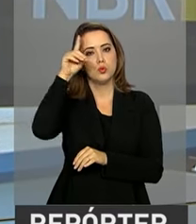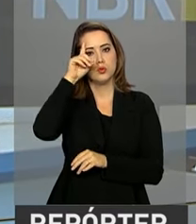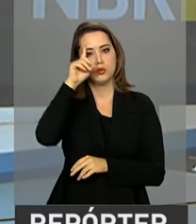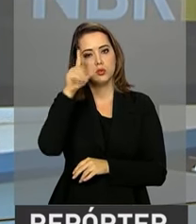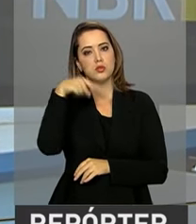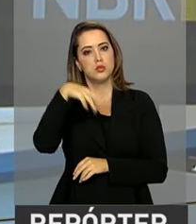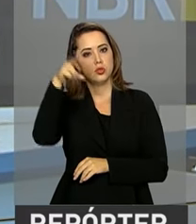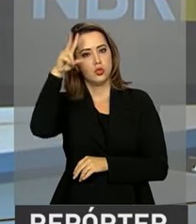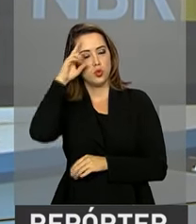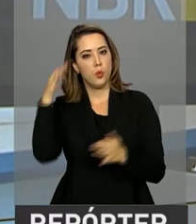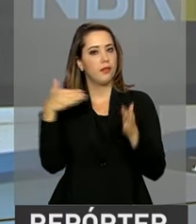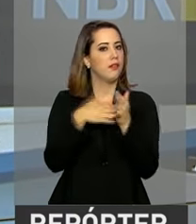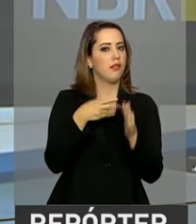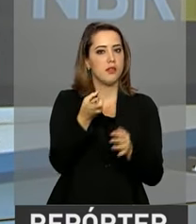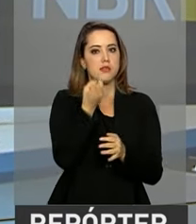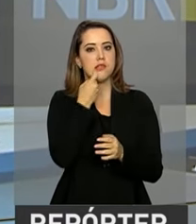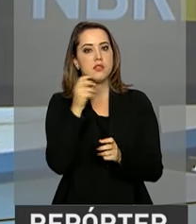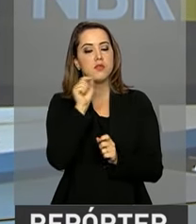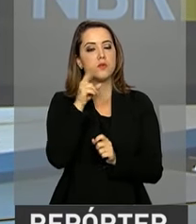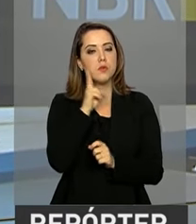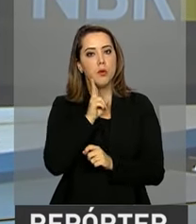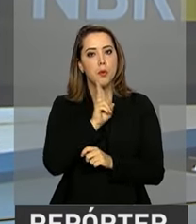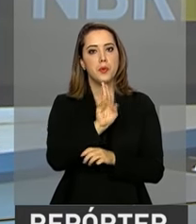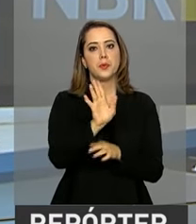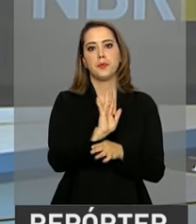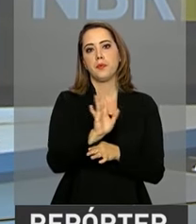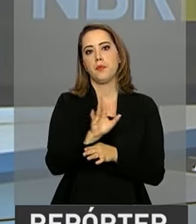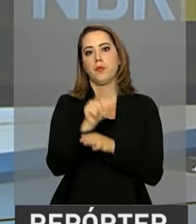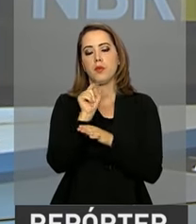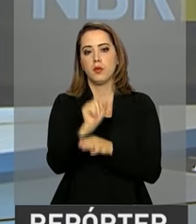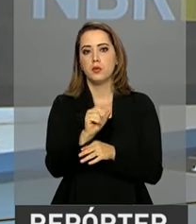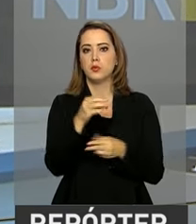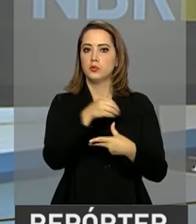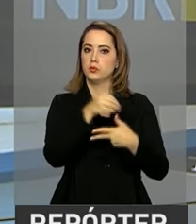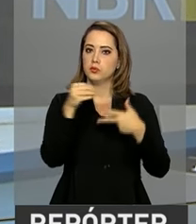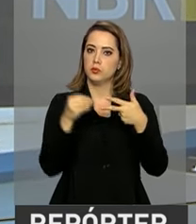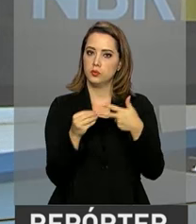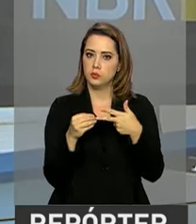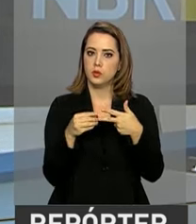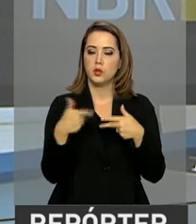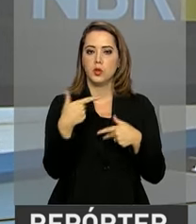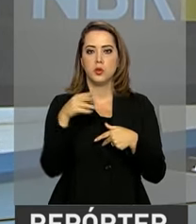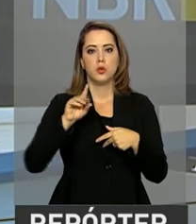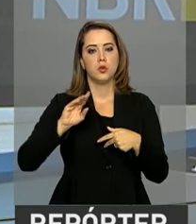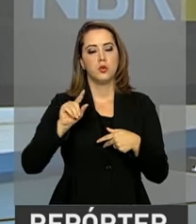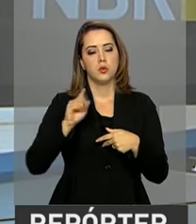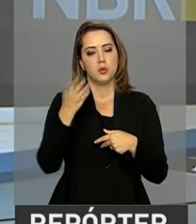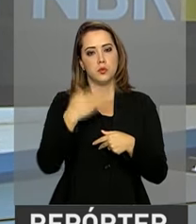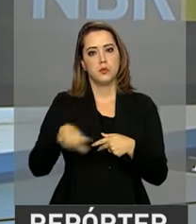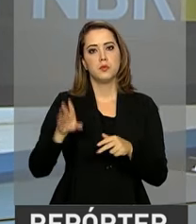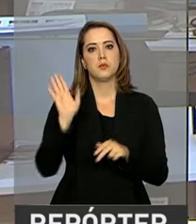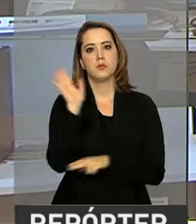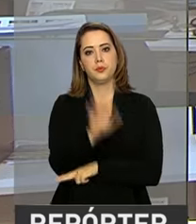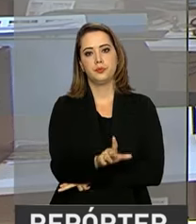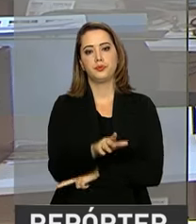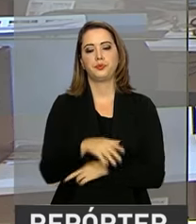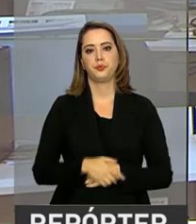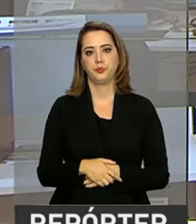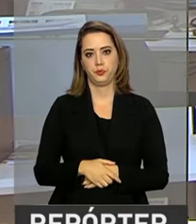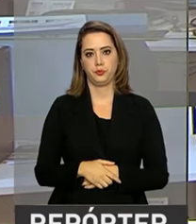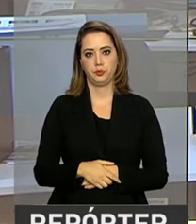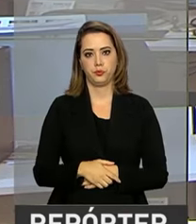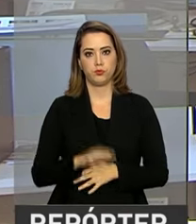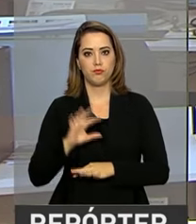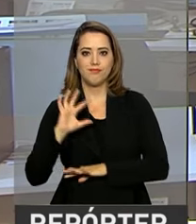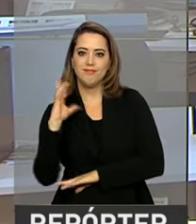sexta-feira aqui na NBR você pode acompanhar o programa a Hora do Enem às 2:30 da tarde não perca a